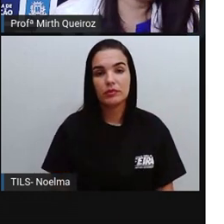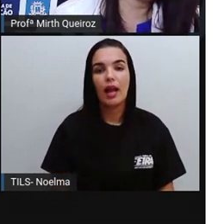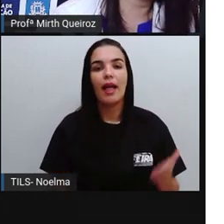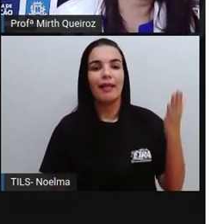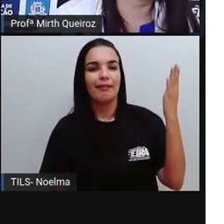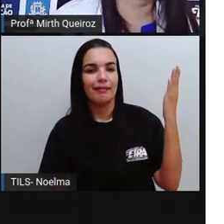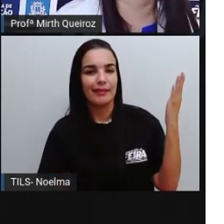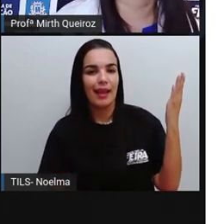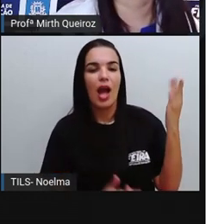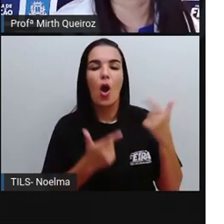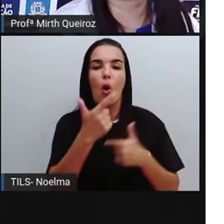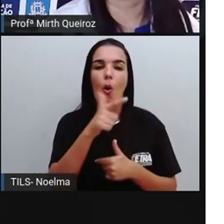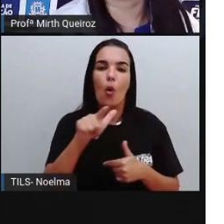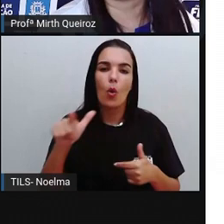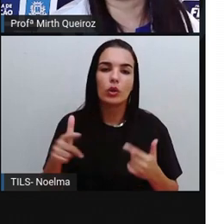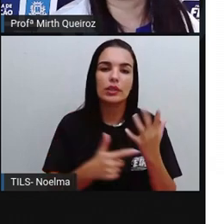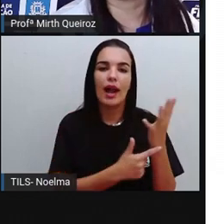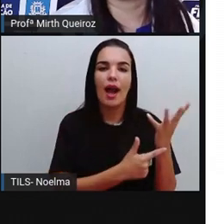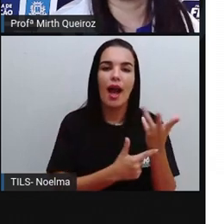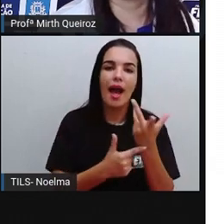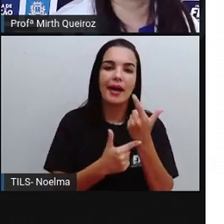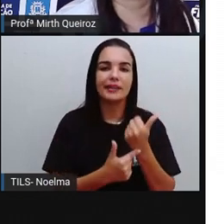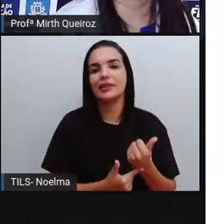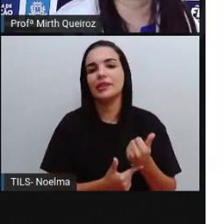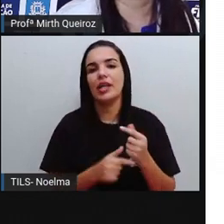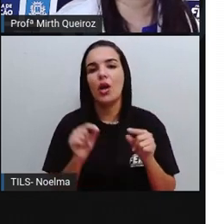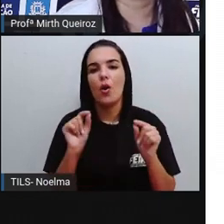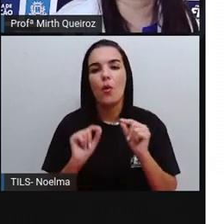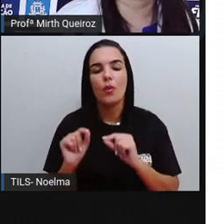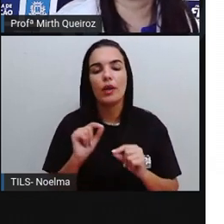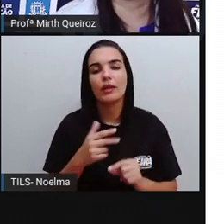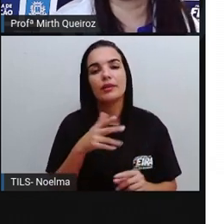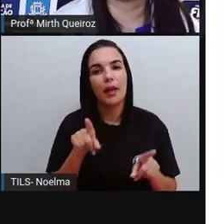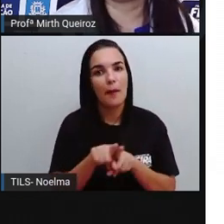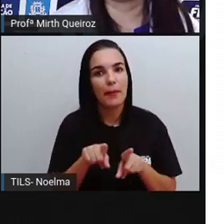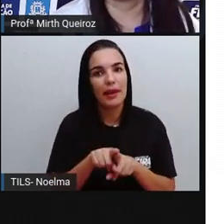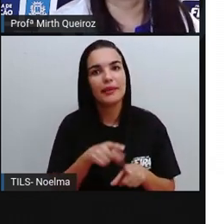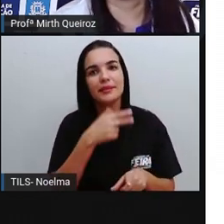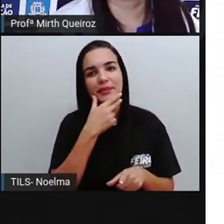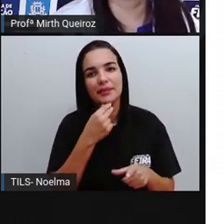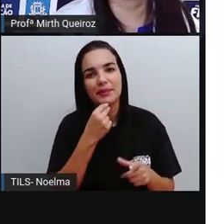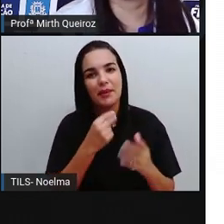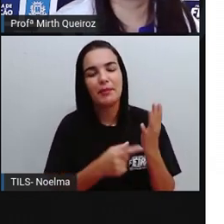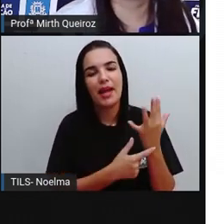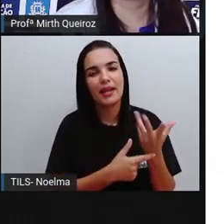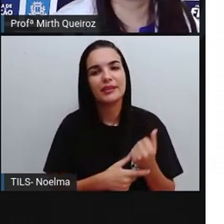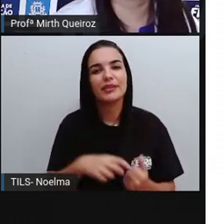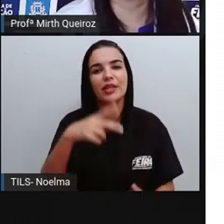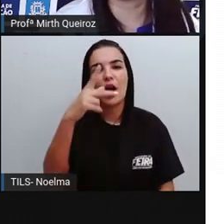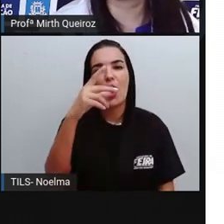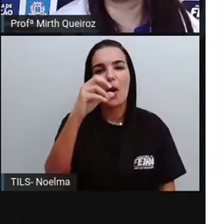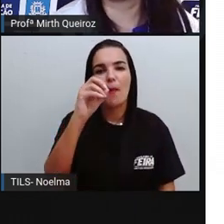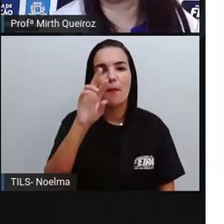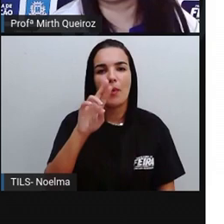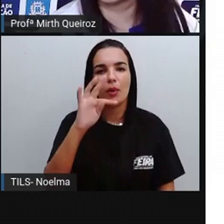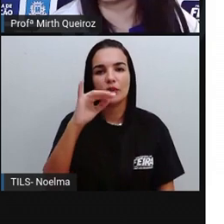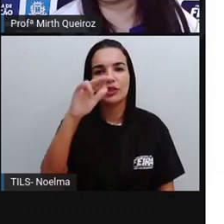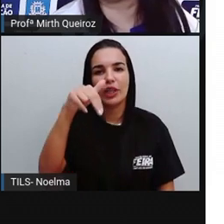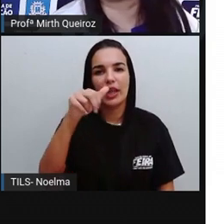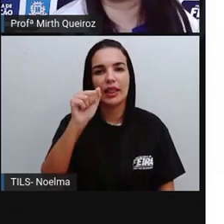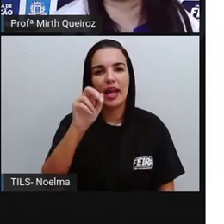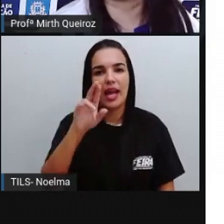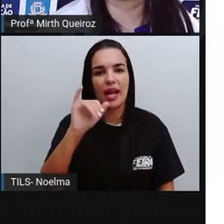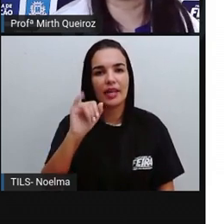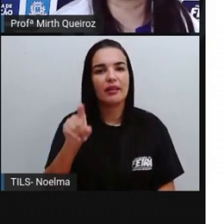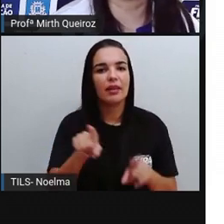Aqui nós temos outra obra também de Cândido Portinari, que é o café. Da mesma forma do outro, mostra aí os